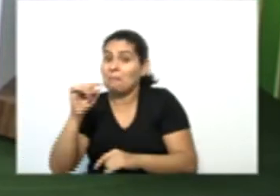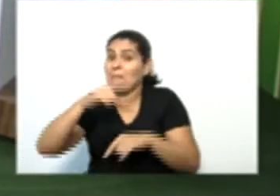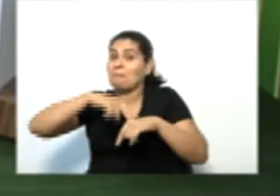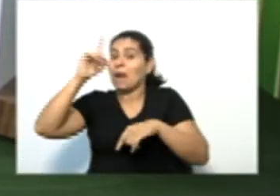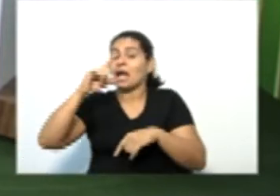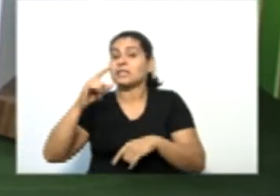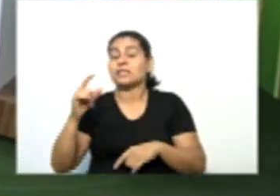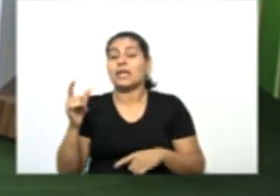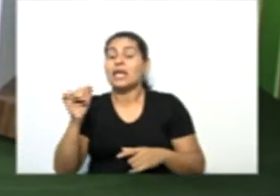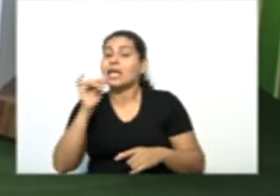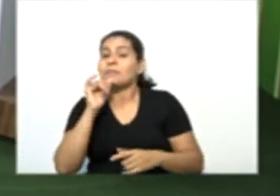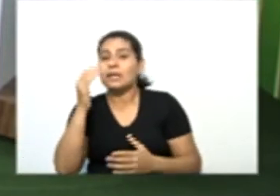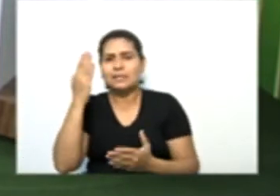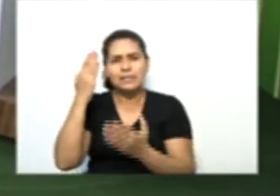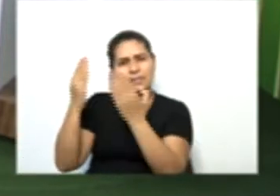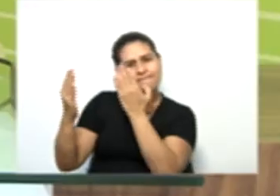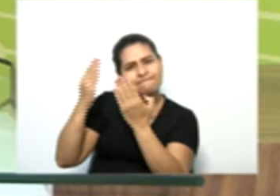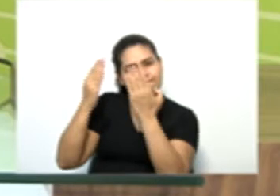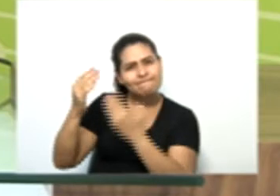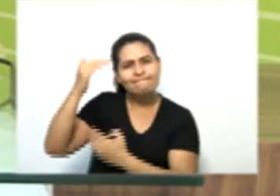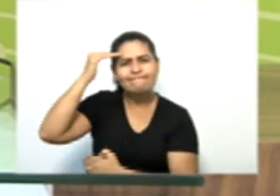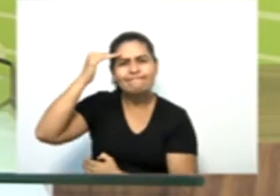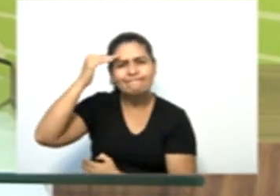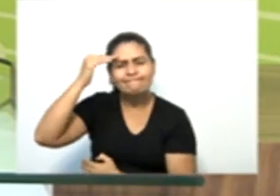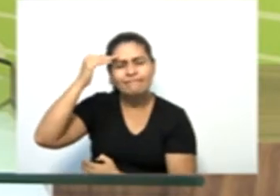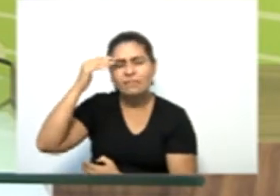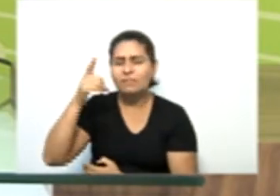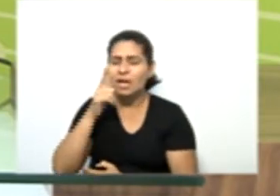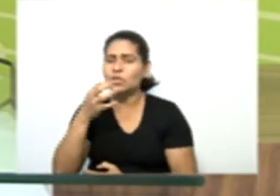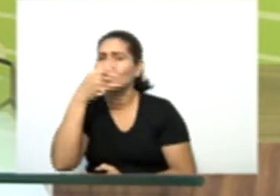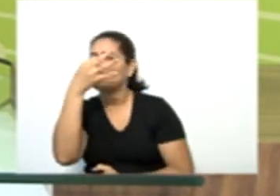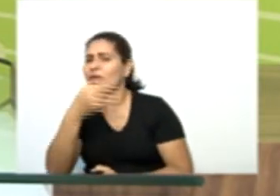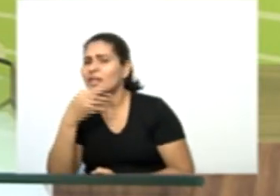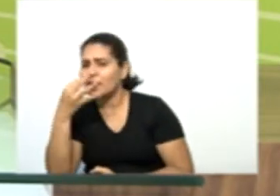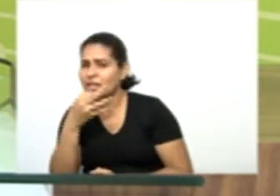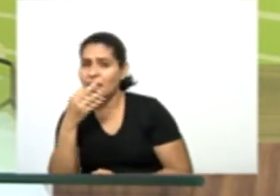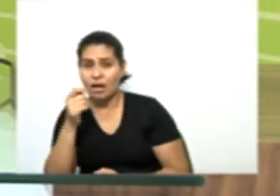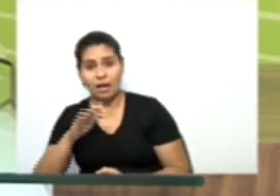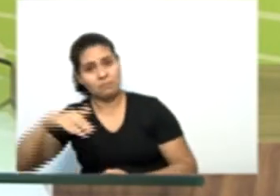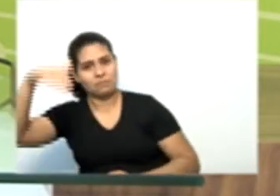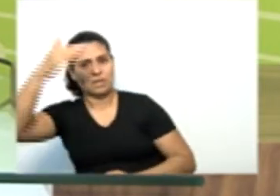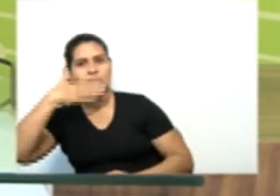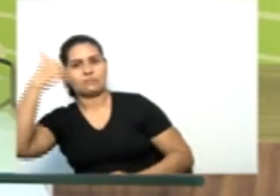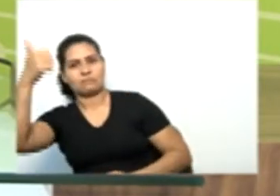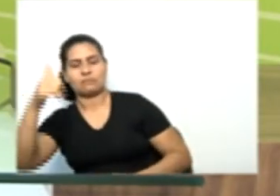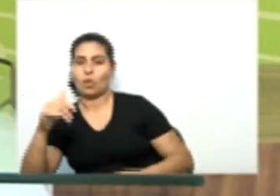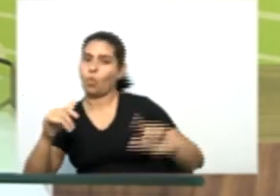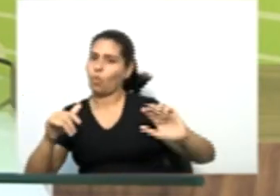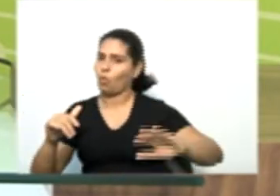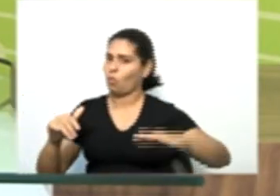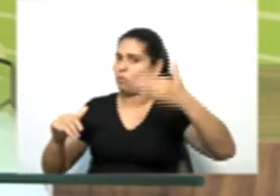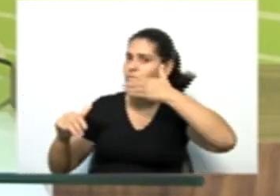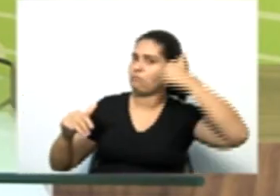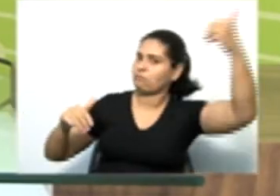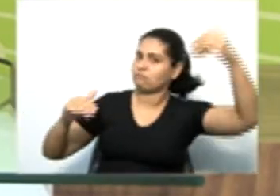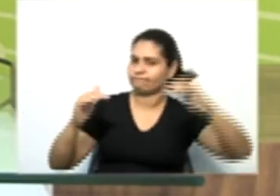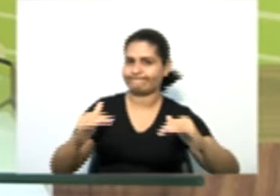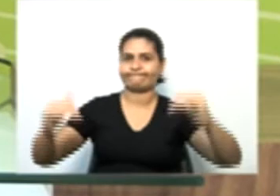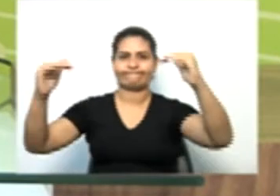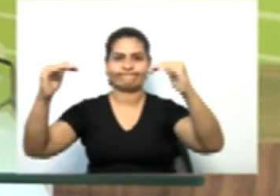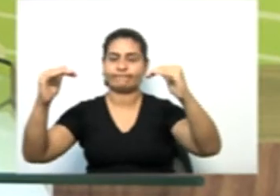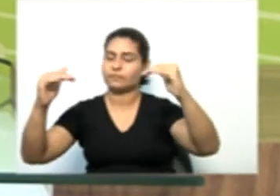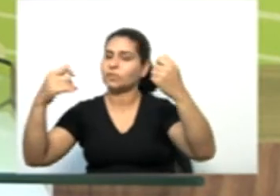principalmente psicológica, para que um consiga fazer com que a sua proposta sobreponha a outra, não é verdade? Sim. Nesse